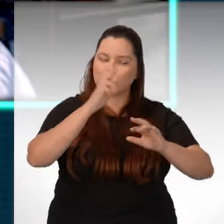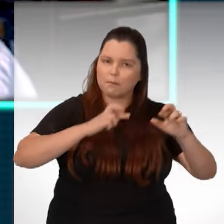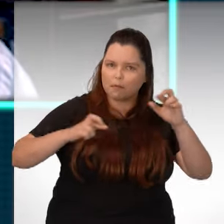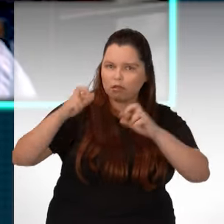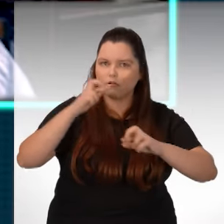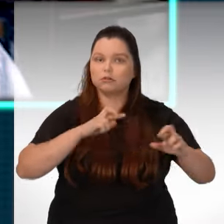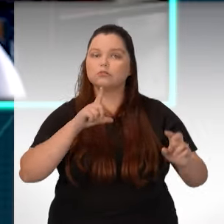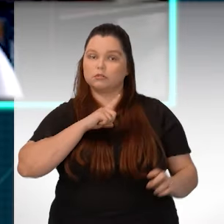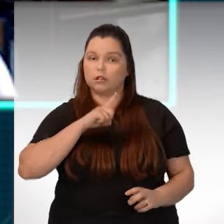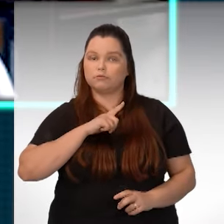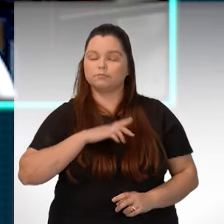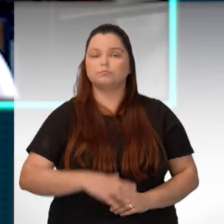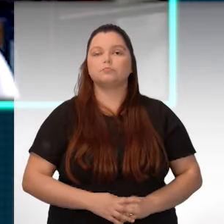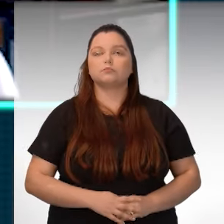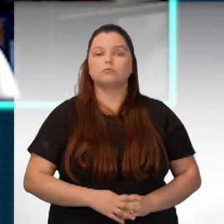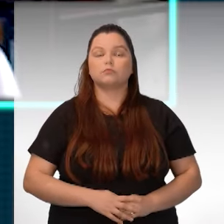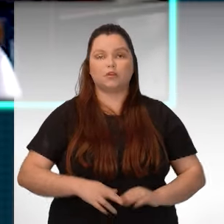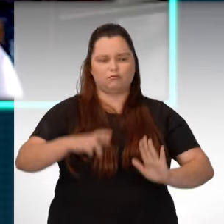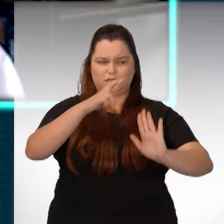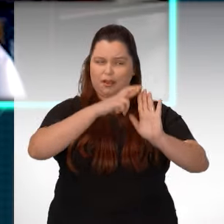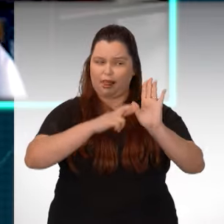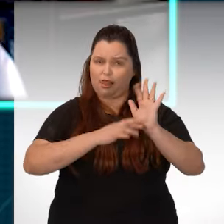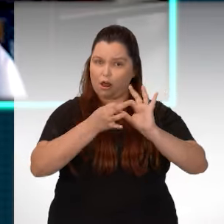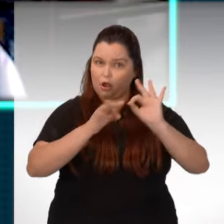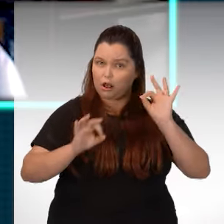estudo que exatamente a gente